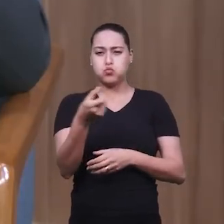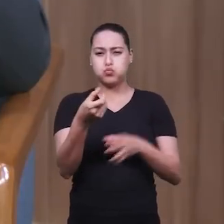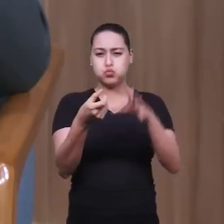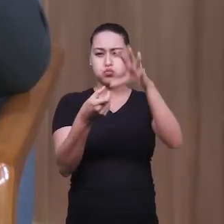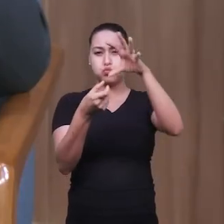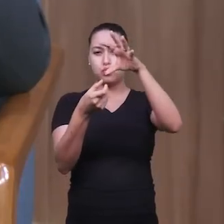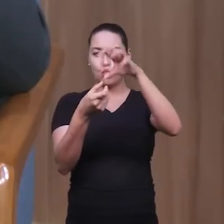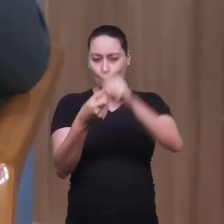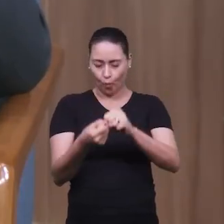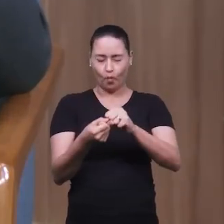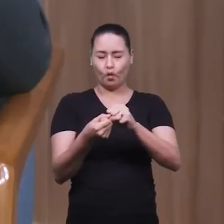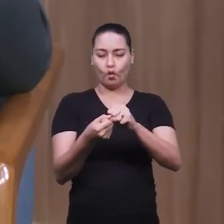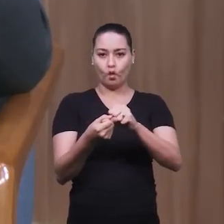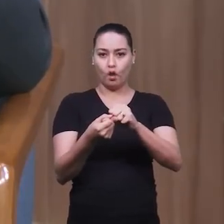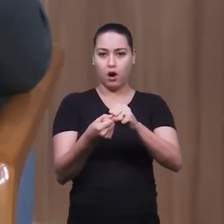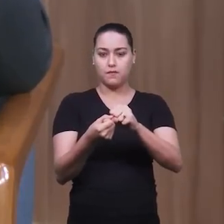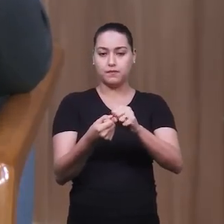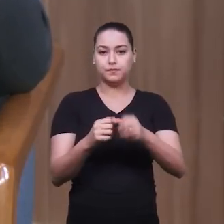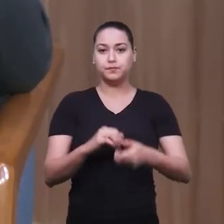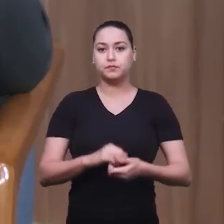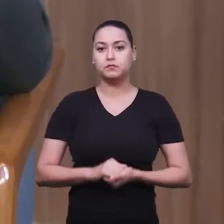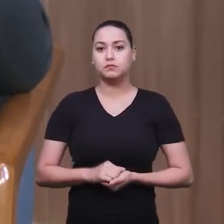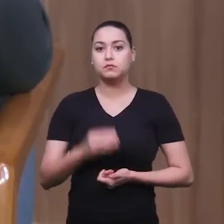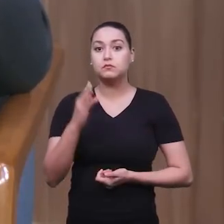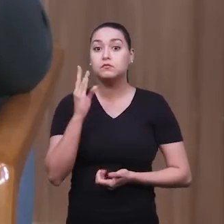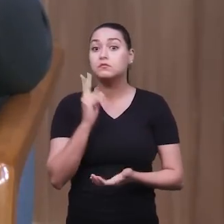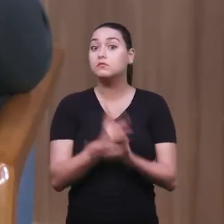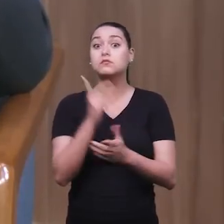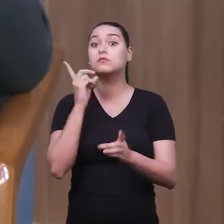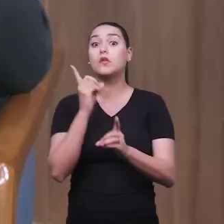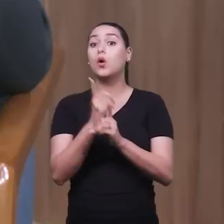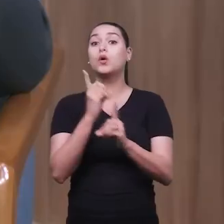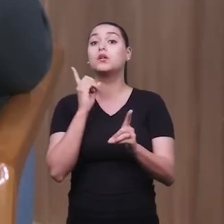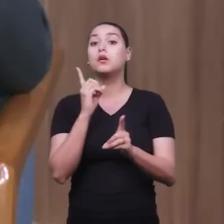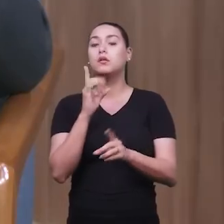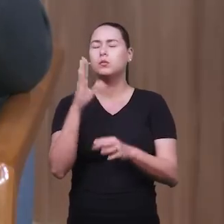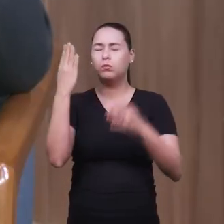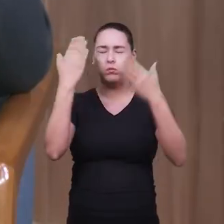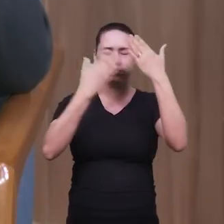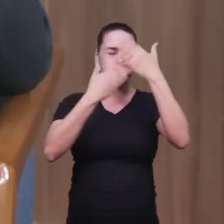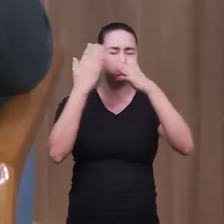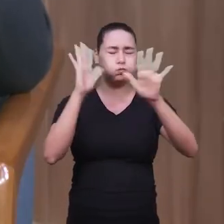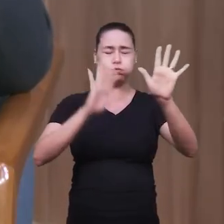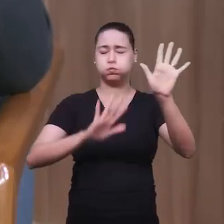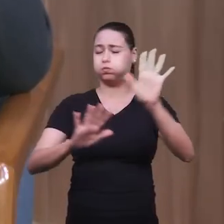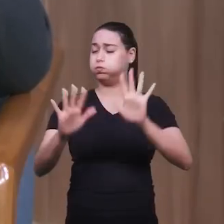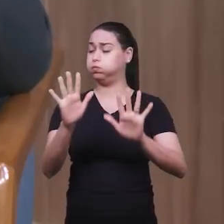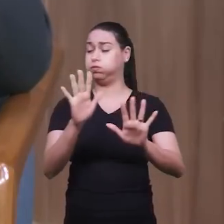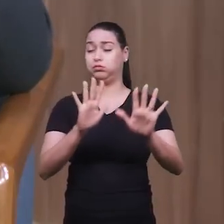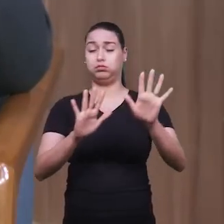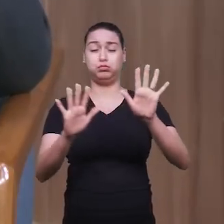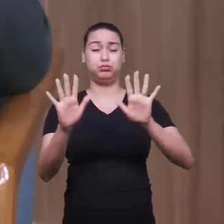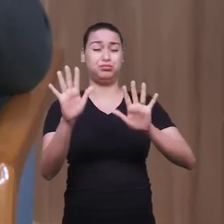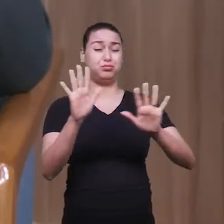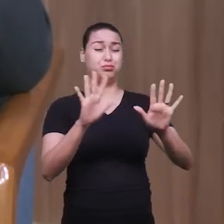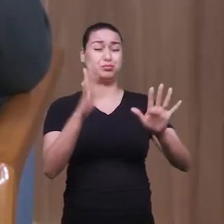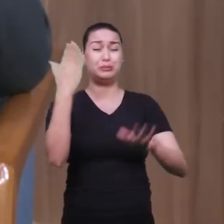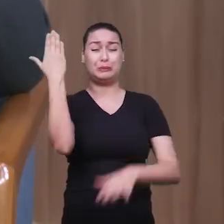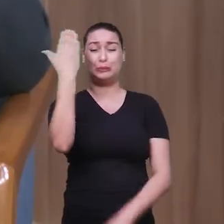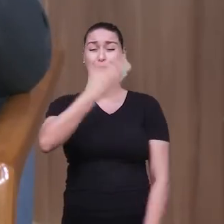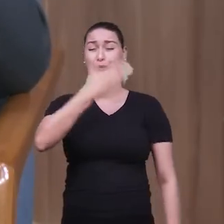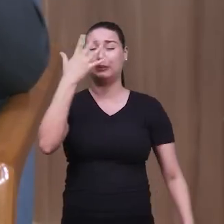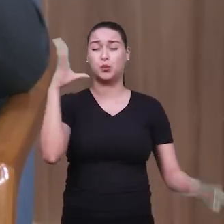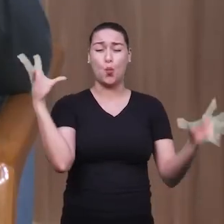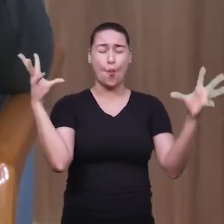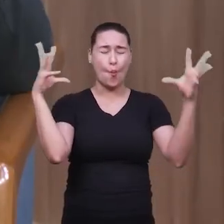as nossas lanternas. A gente tinha lanterna na mão. Sabe o que aconteceu? Nós não conseguíamos enxergar nada à